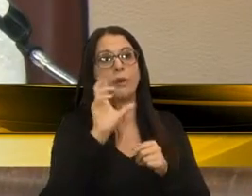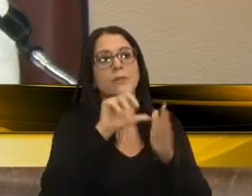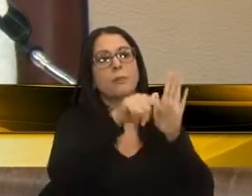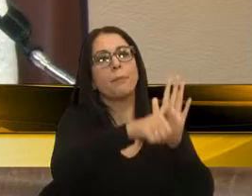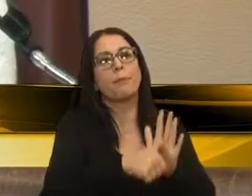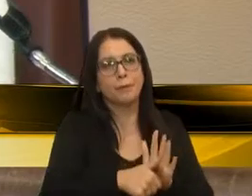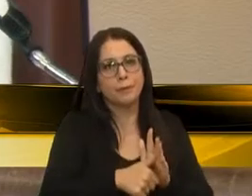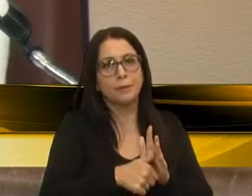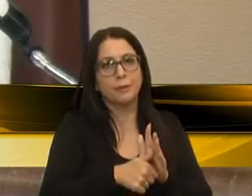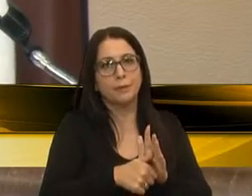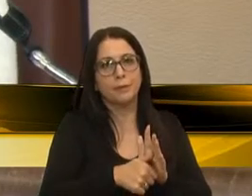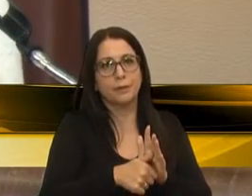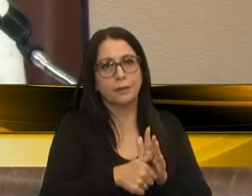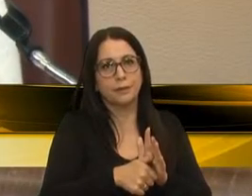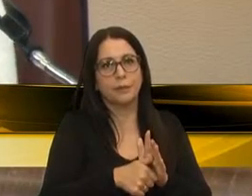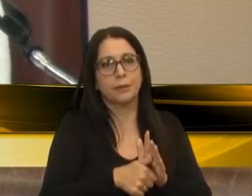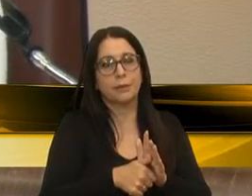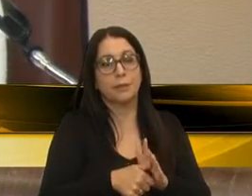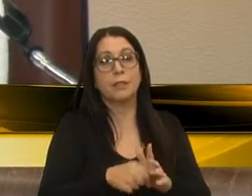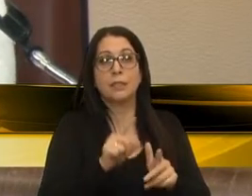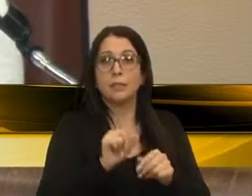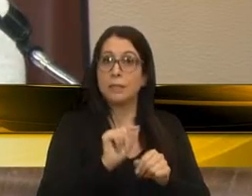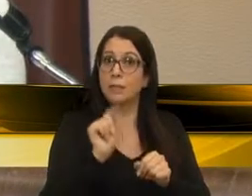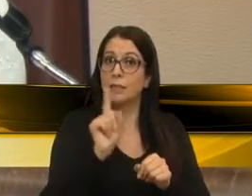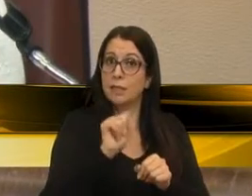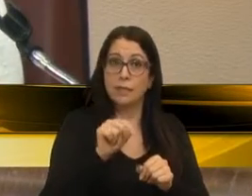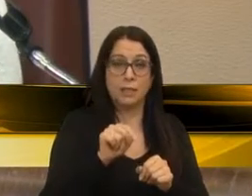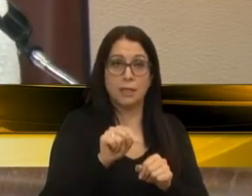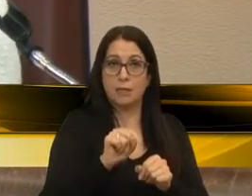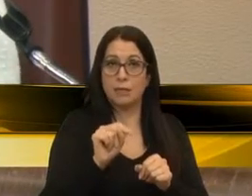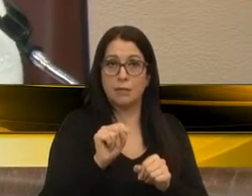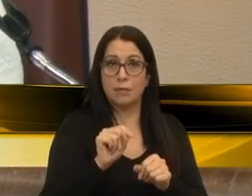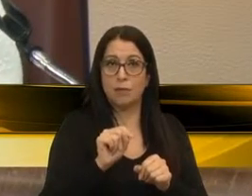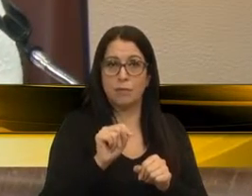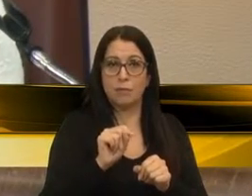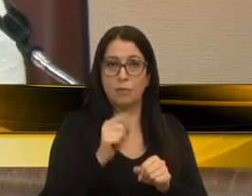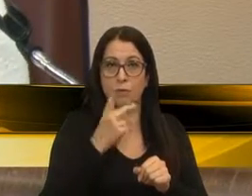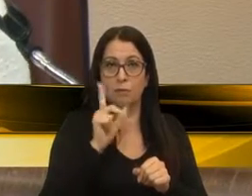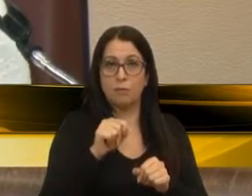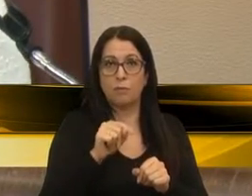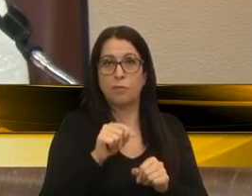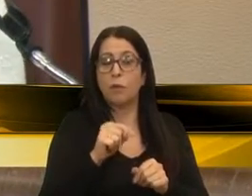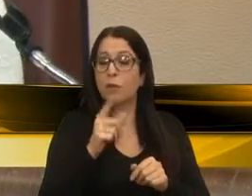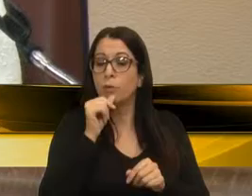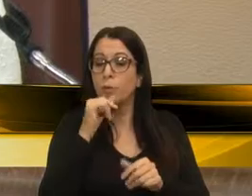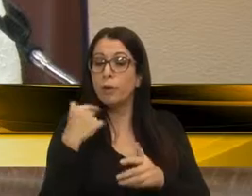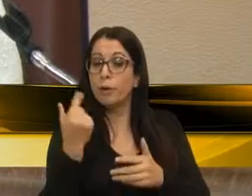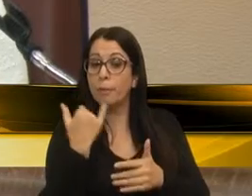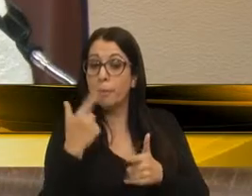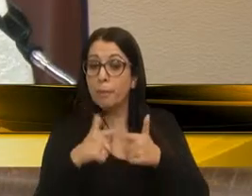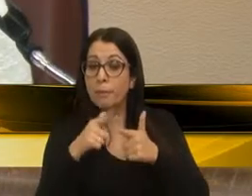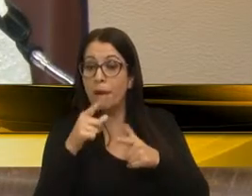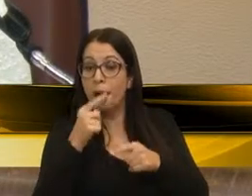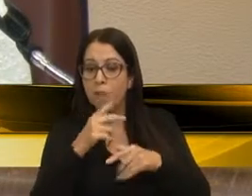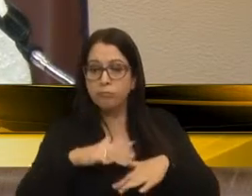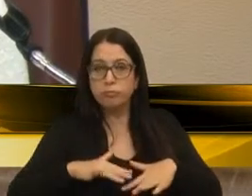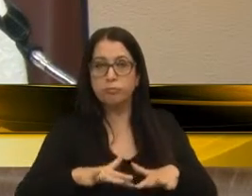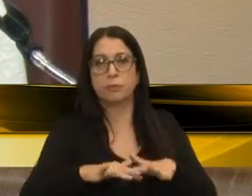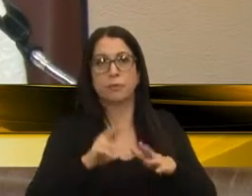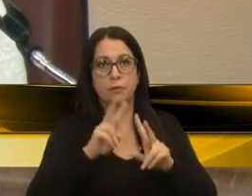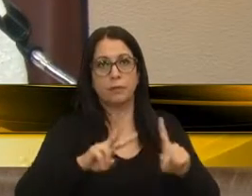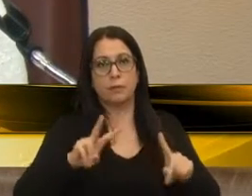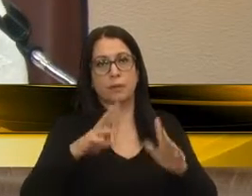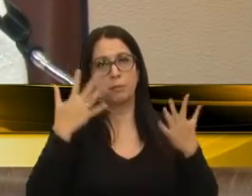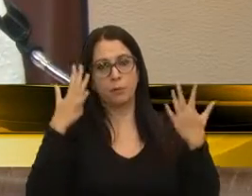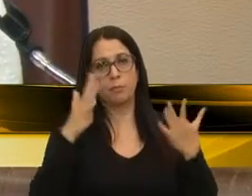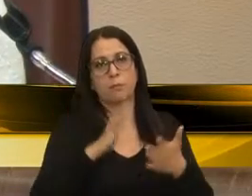O problema, o apagando incêndio, que nesse caso não é fogo, é água, né? Mas para a gente ter essa visão de longo prazo.